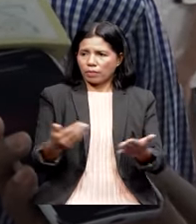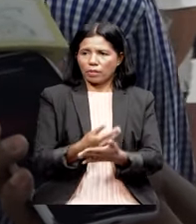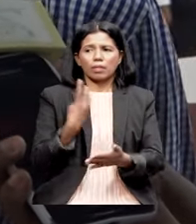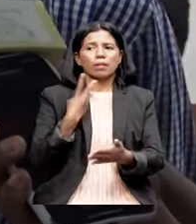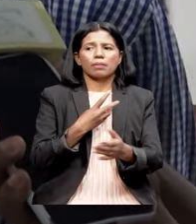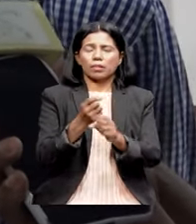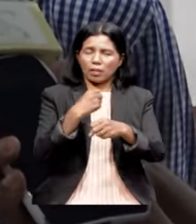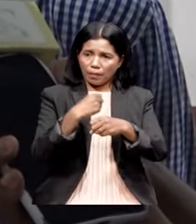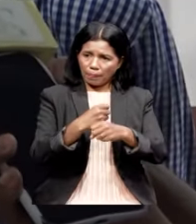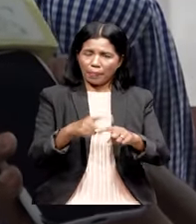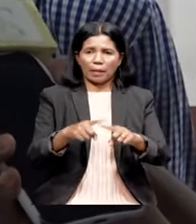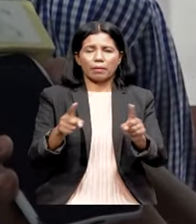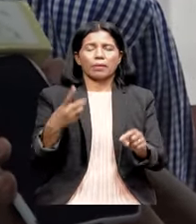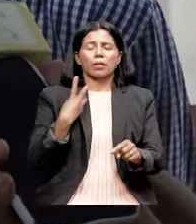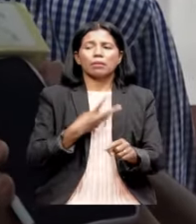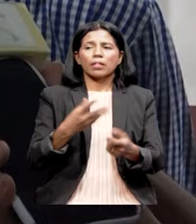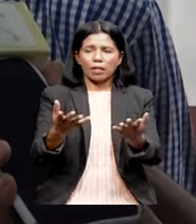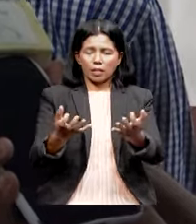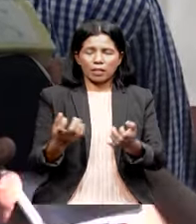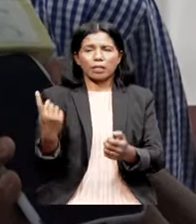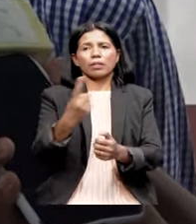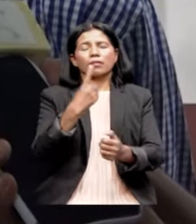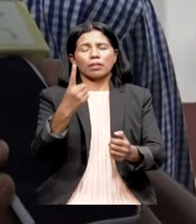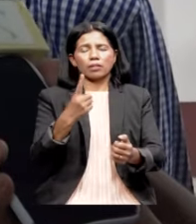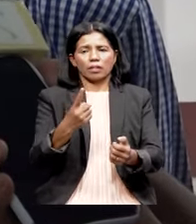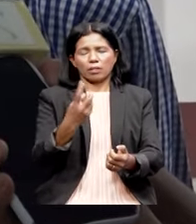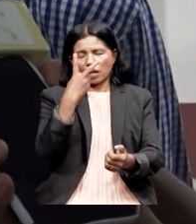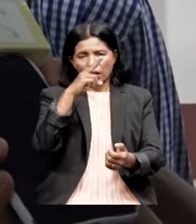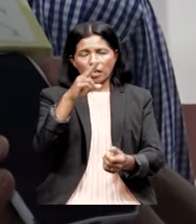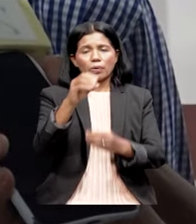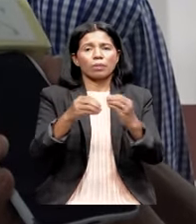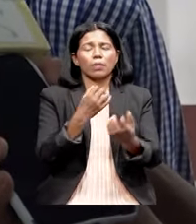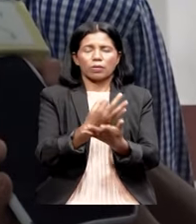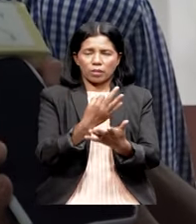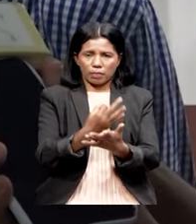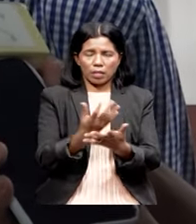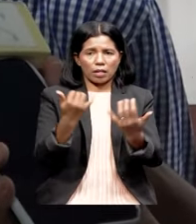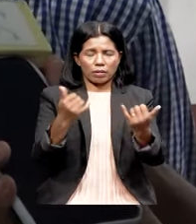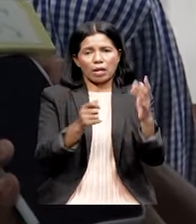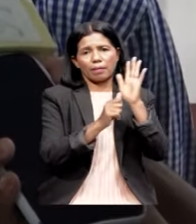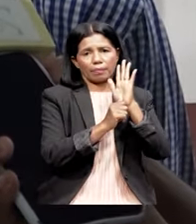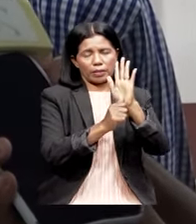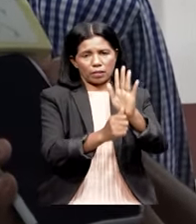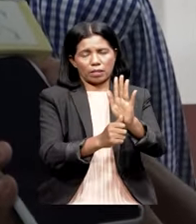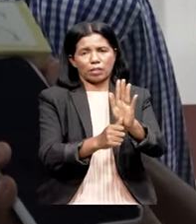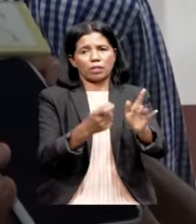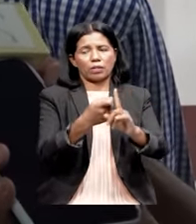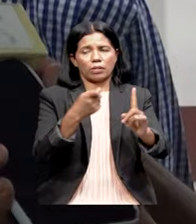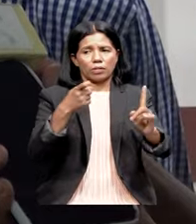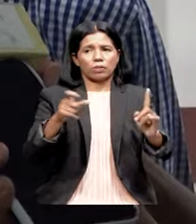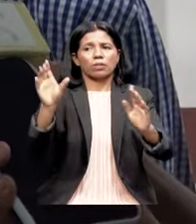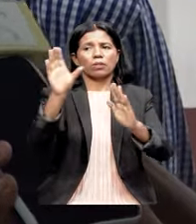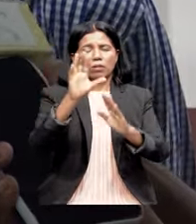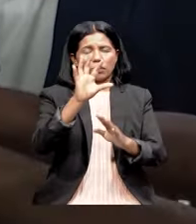sei halo, mas a mi sei ha cara ka tu defende de, orçamento e da neve maka, agora da dau ka presenta, o si